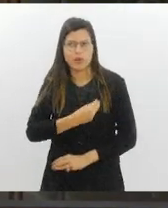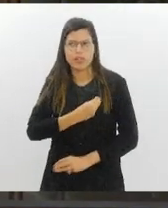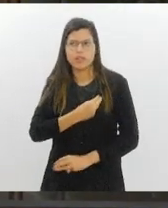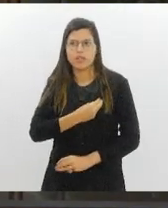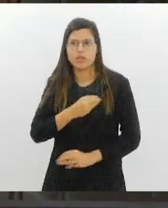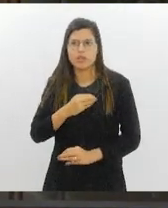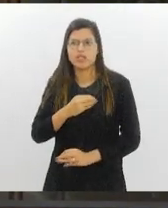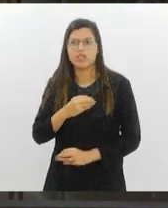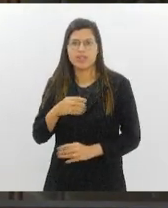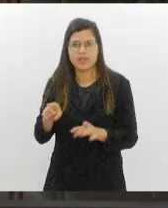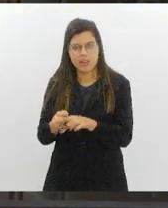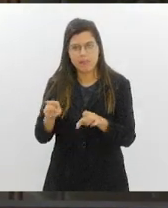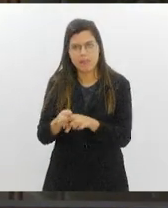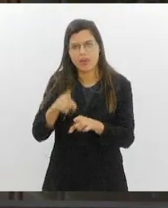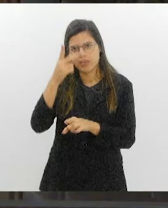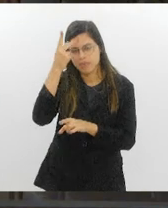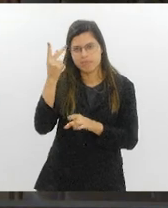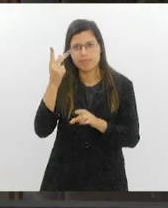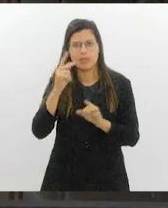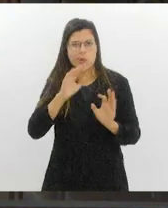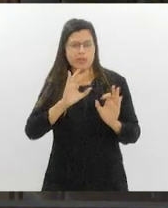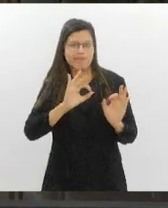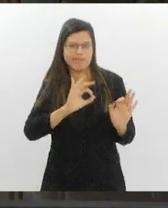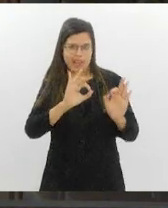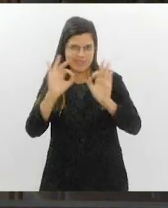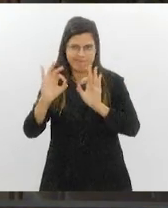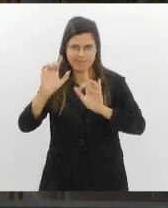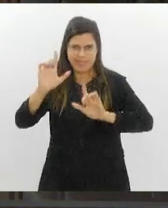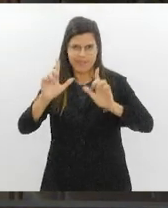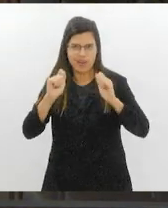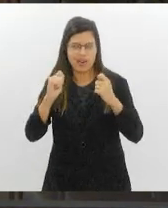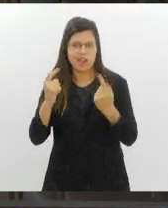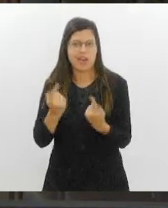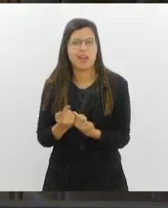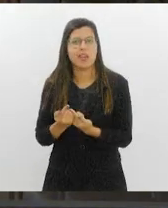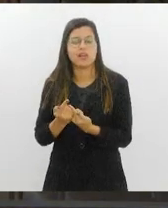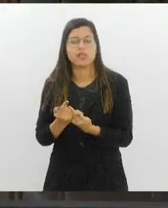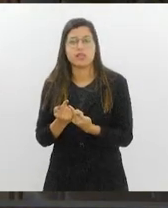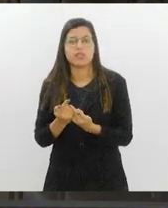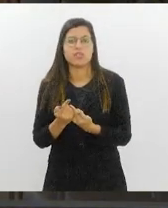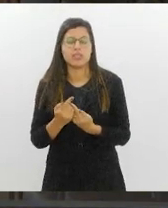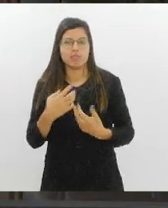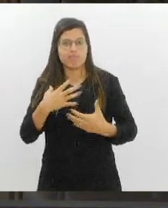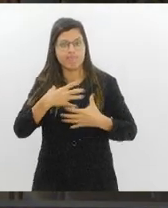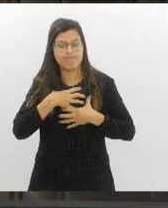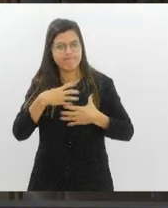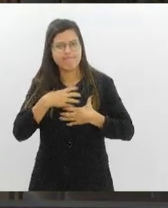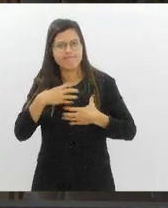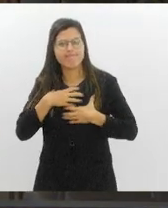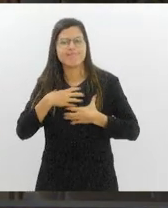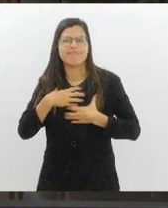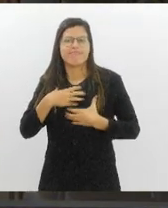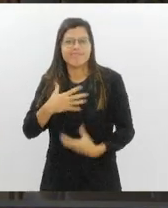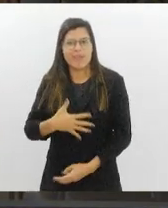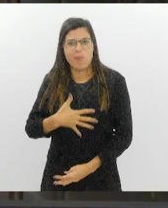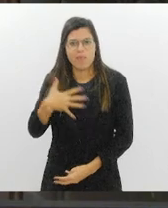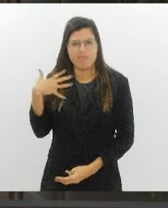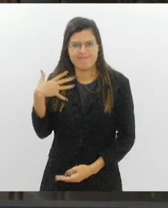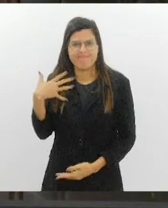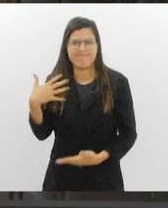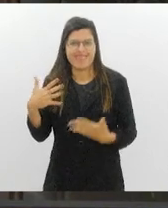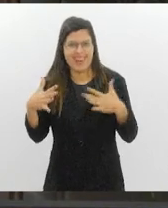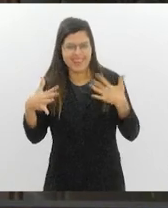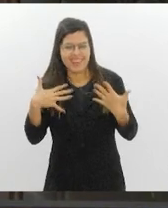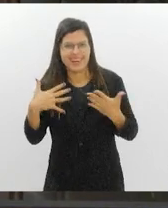a gente também remotamente. É uma imensa honra e alegria estar aqui com vocês hoje, representando a